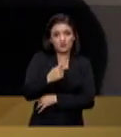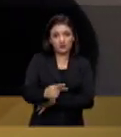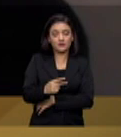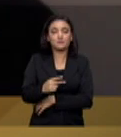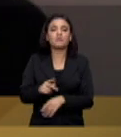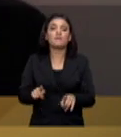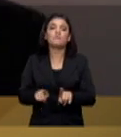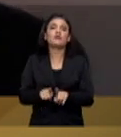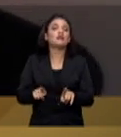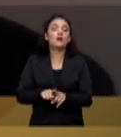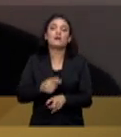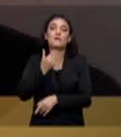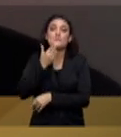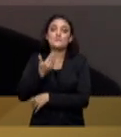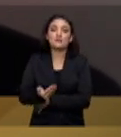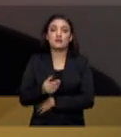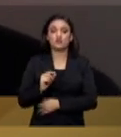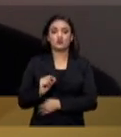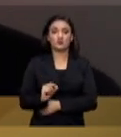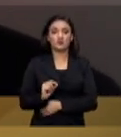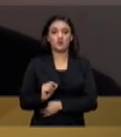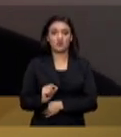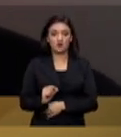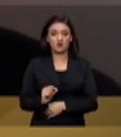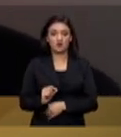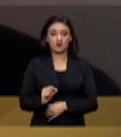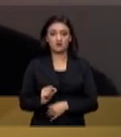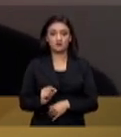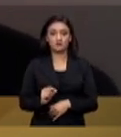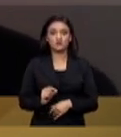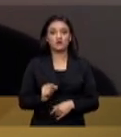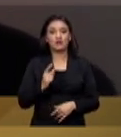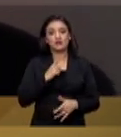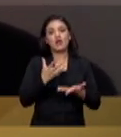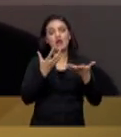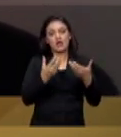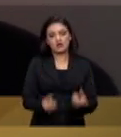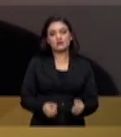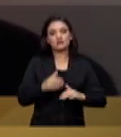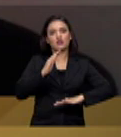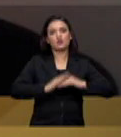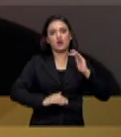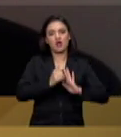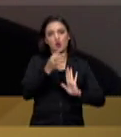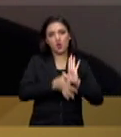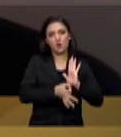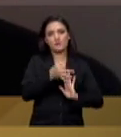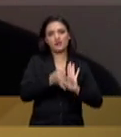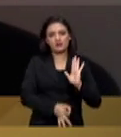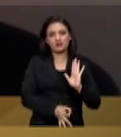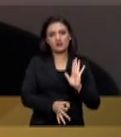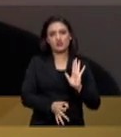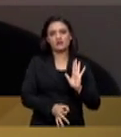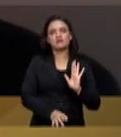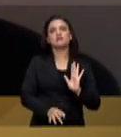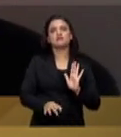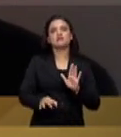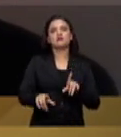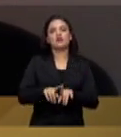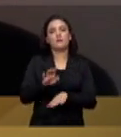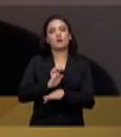pleiteia ainda de forma subsidiária o reconhecimento da competência da seção judiciária de São